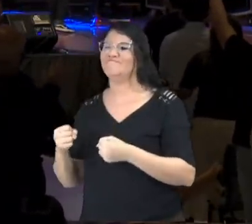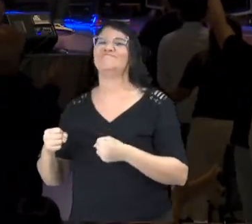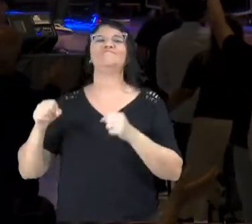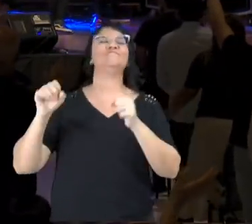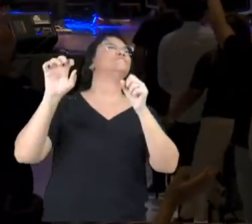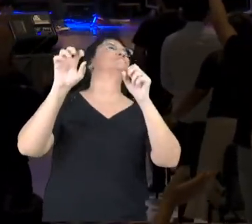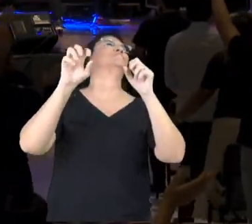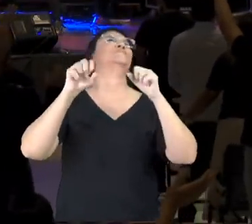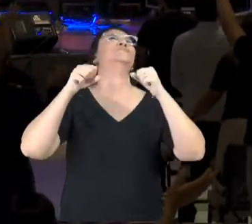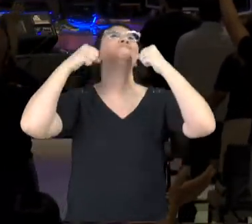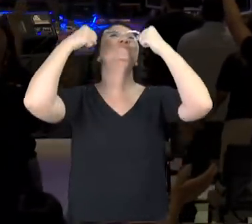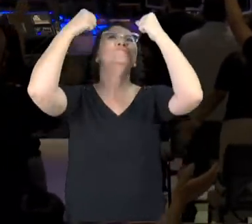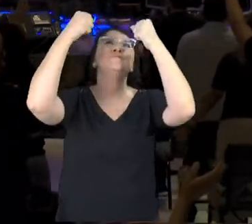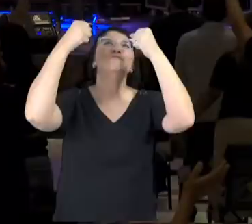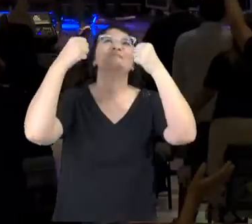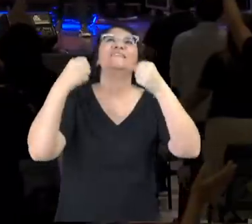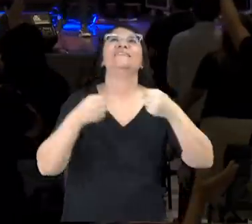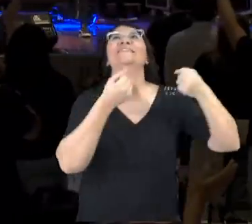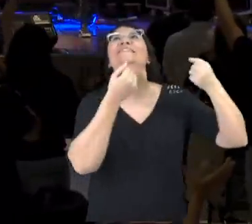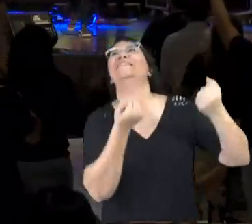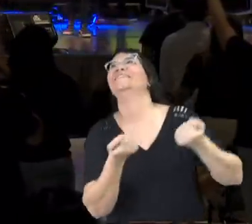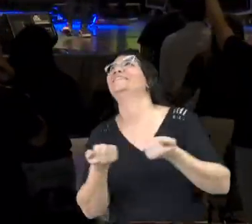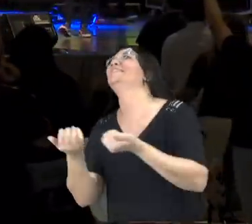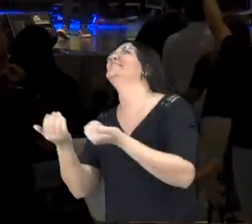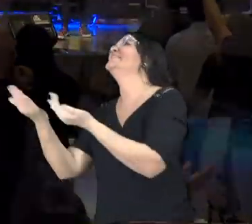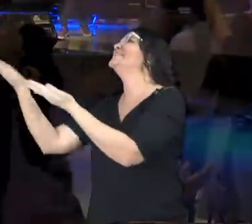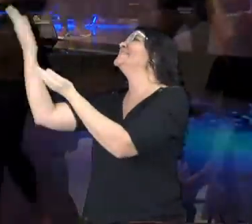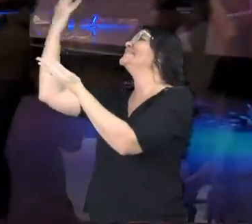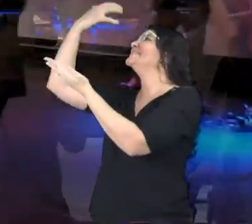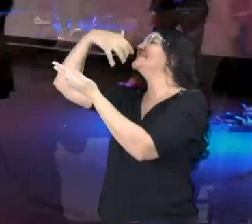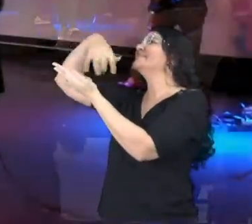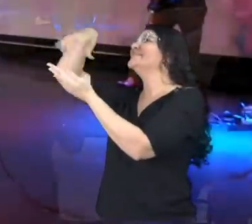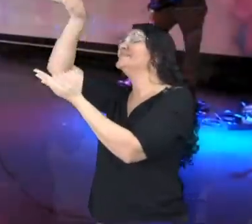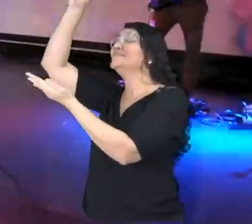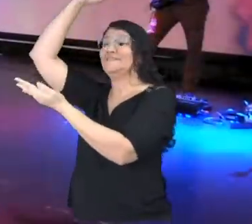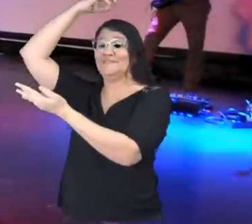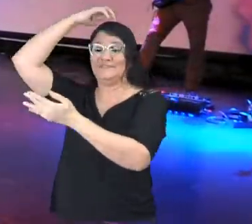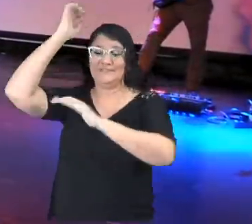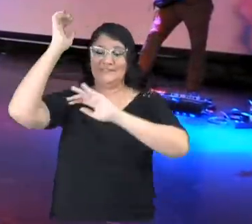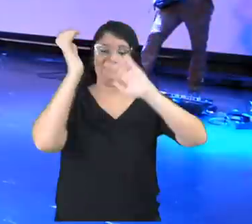e o poder ao Rei